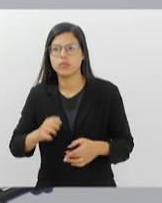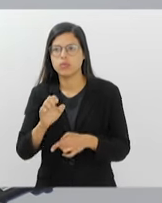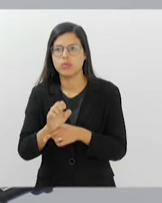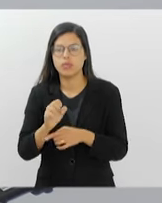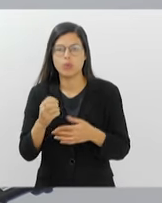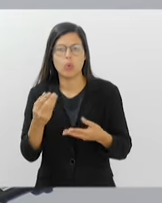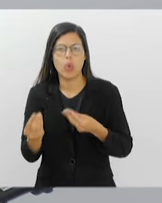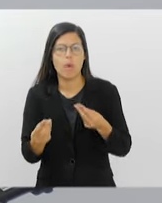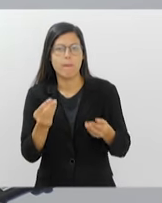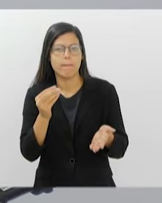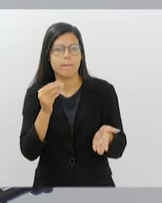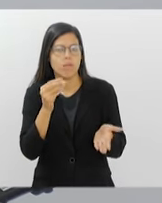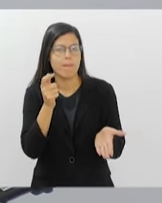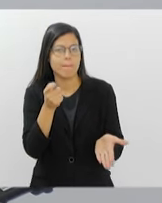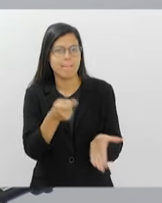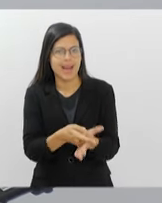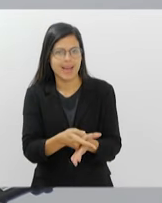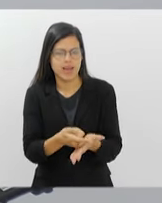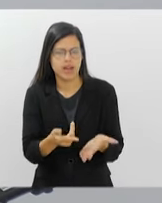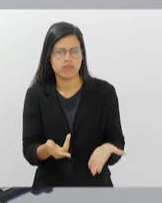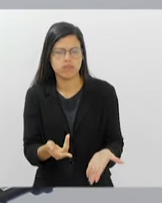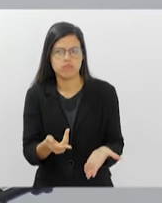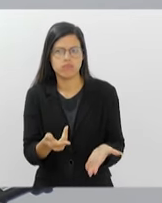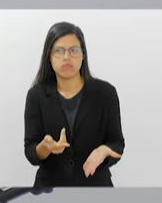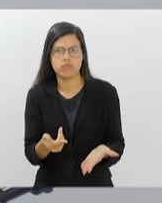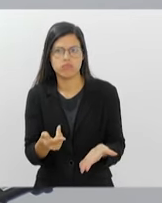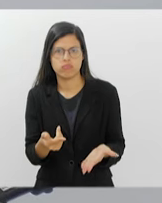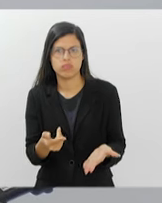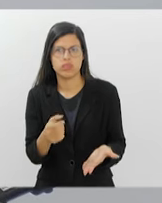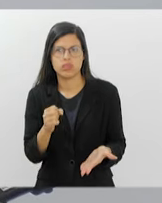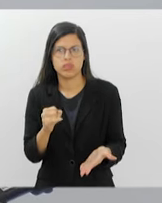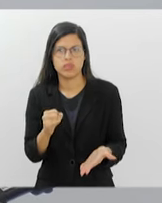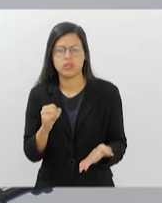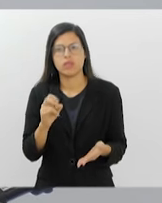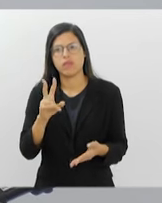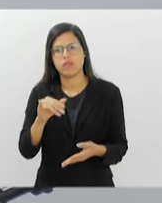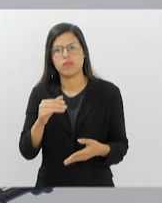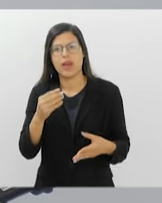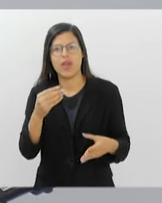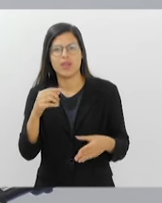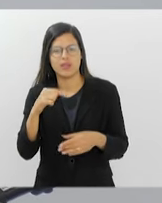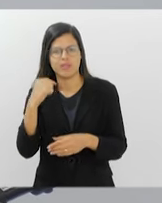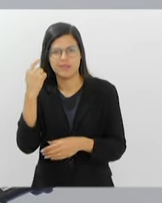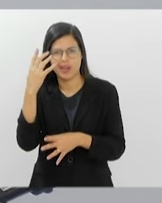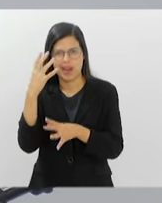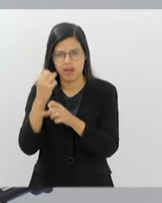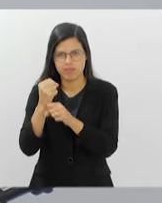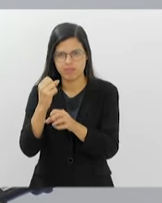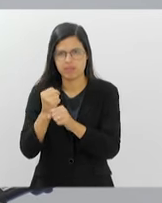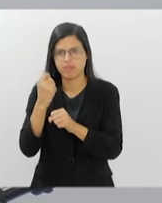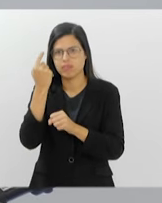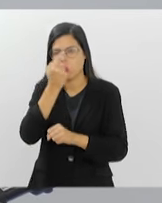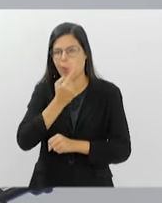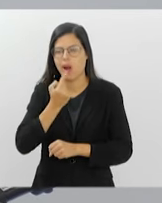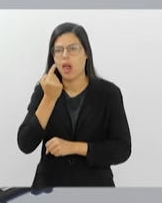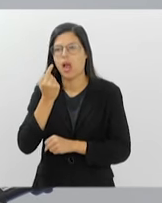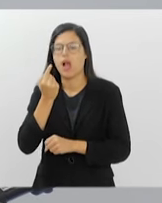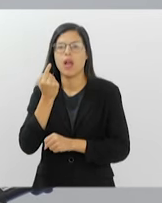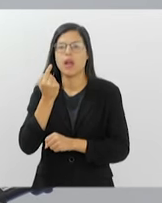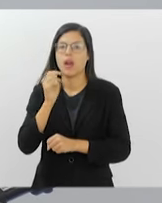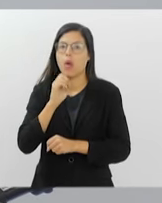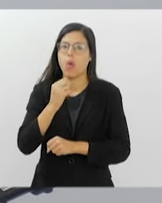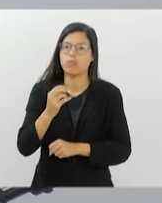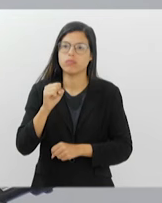profissionais se será por forma do regime adicional de serviço se esses profissionais receberão algo a